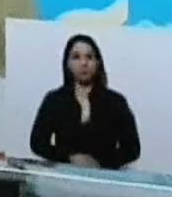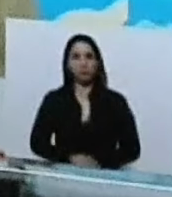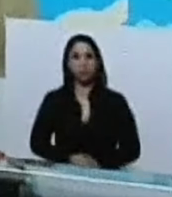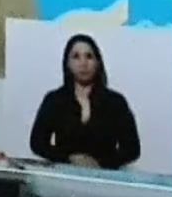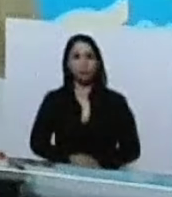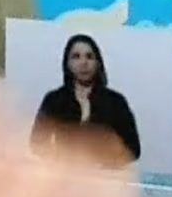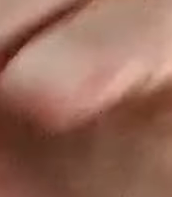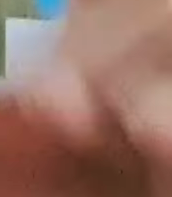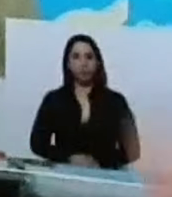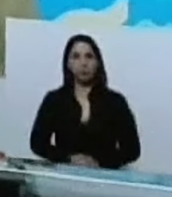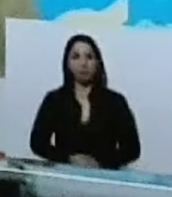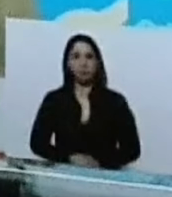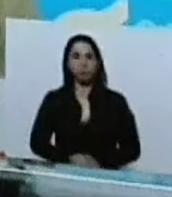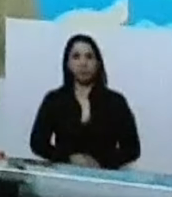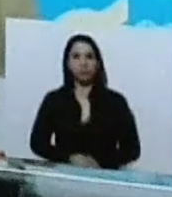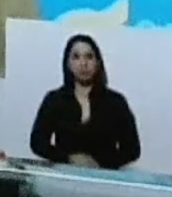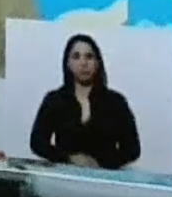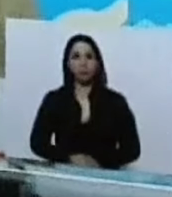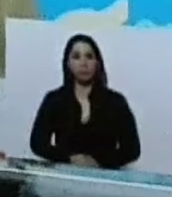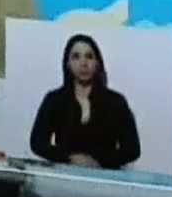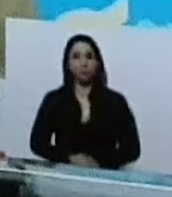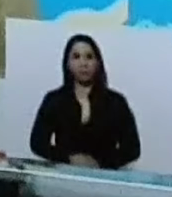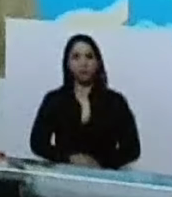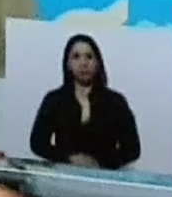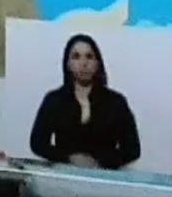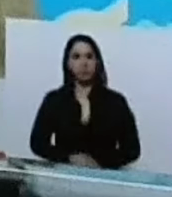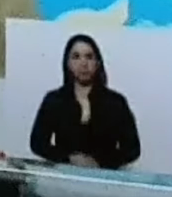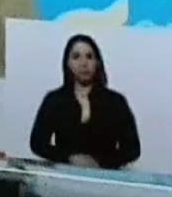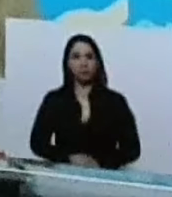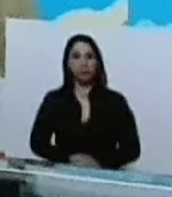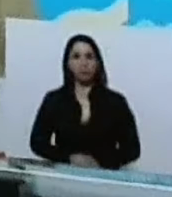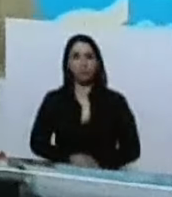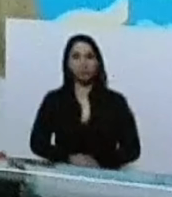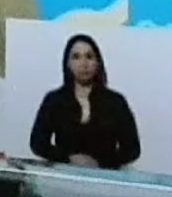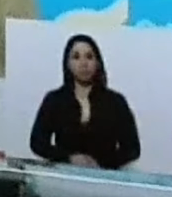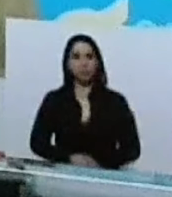Globo, é toda a Folha, o Estadão.